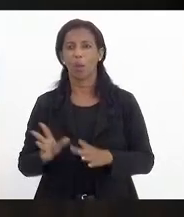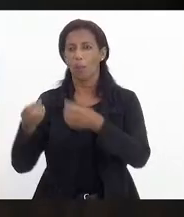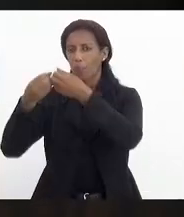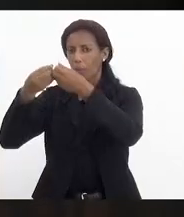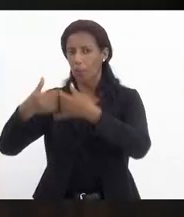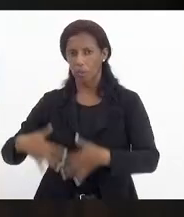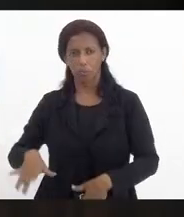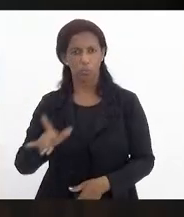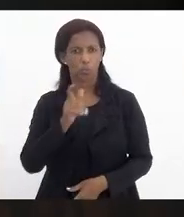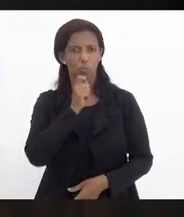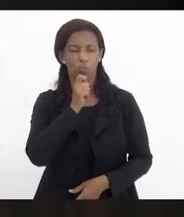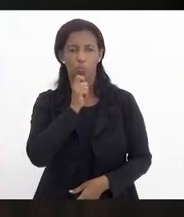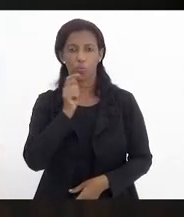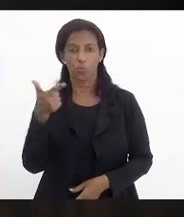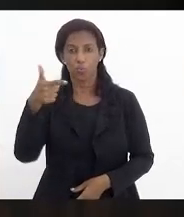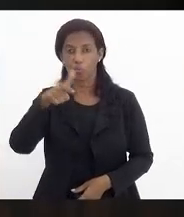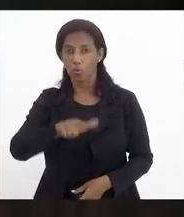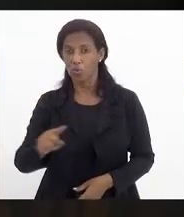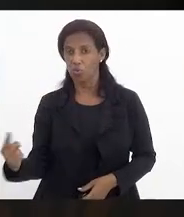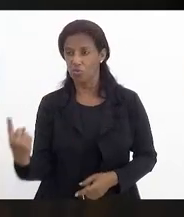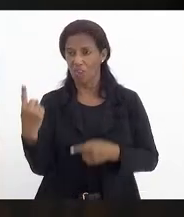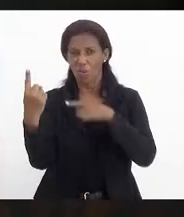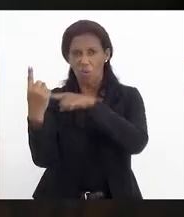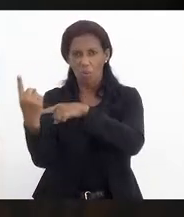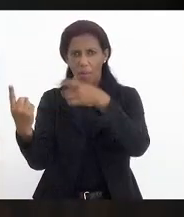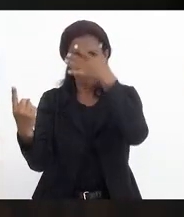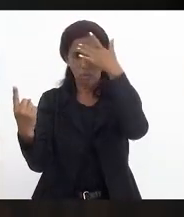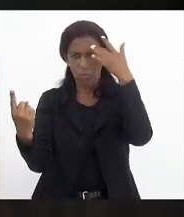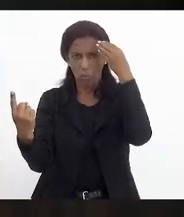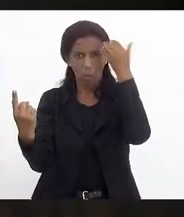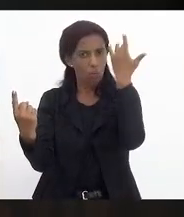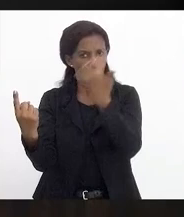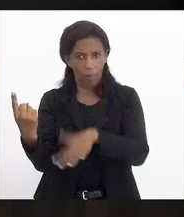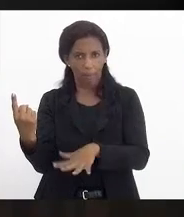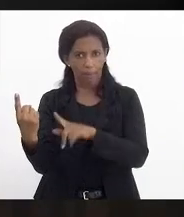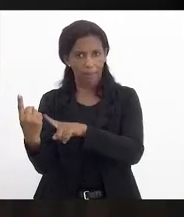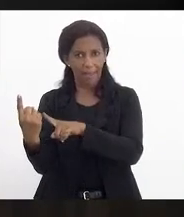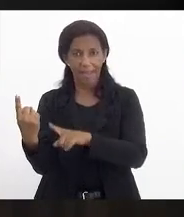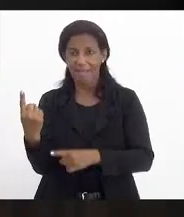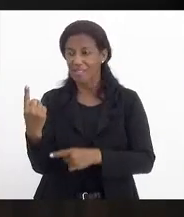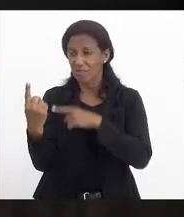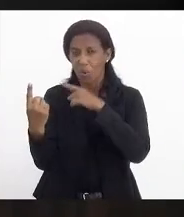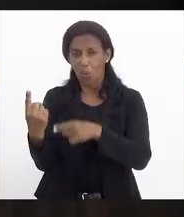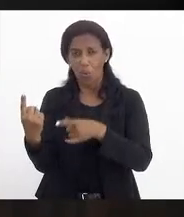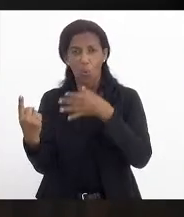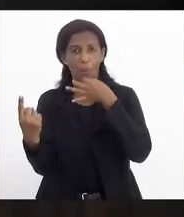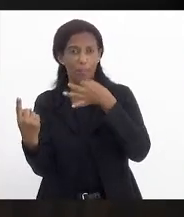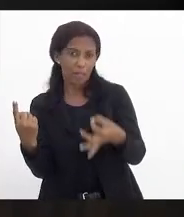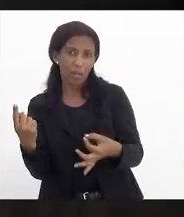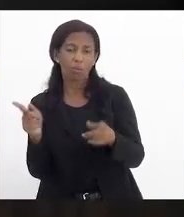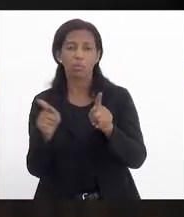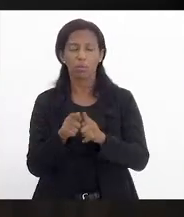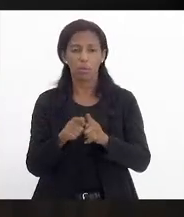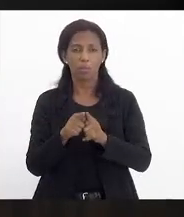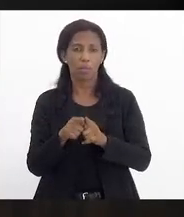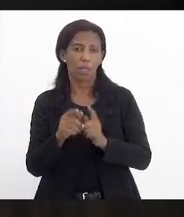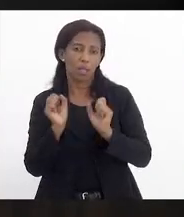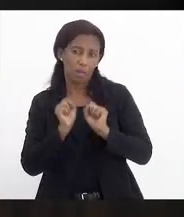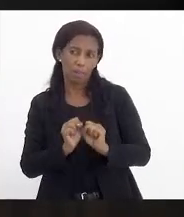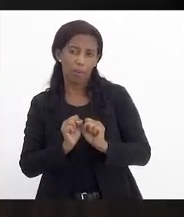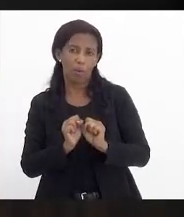prejuízo. De novo, se tiver um parlamentar que não acate, que não queira, ou tiver alguma sugestão que a gente possa